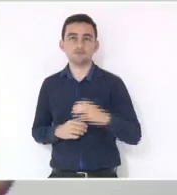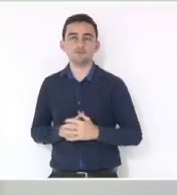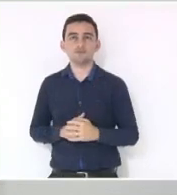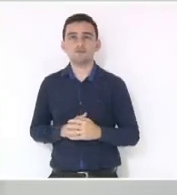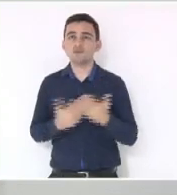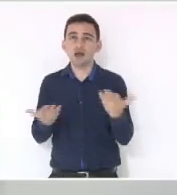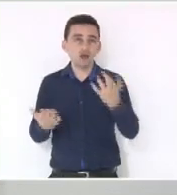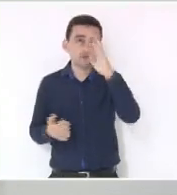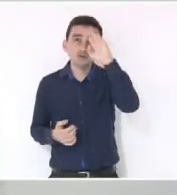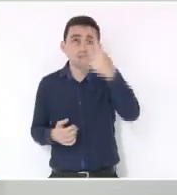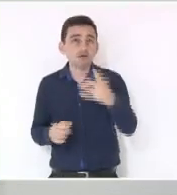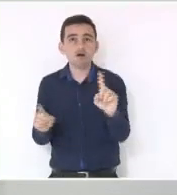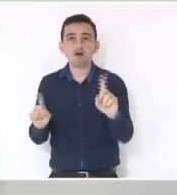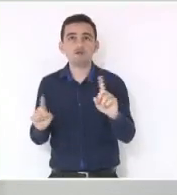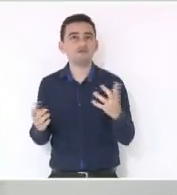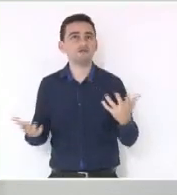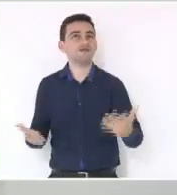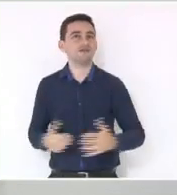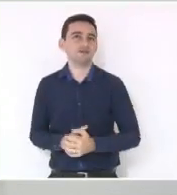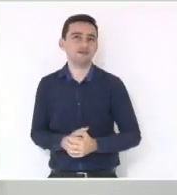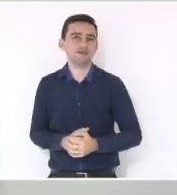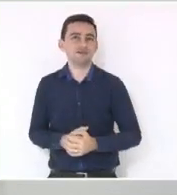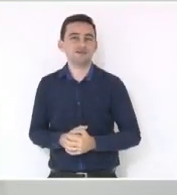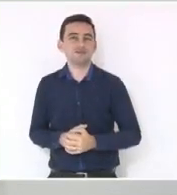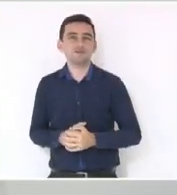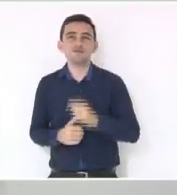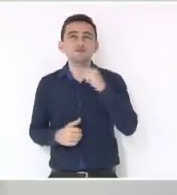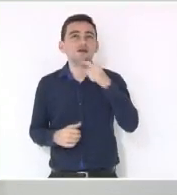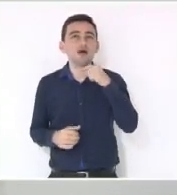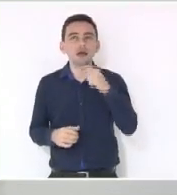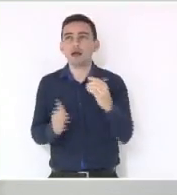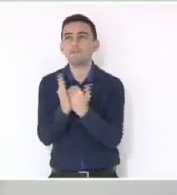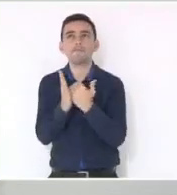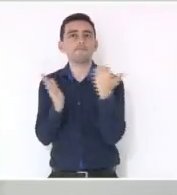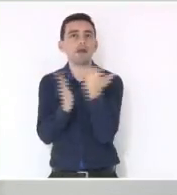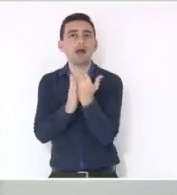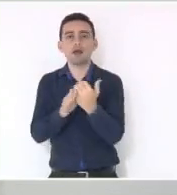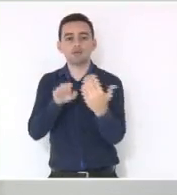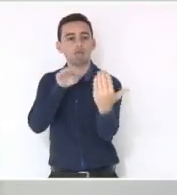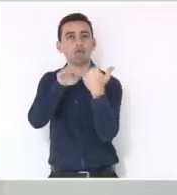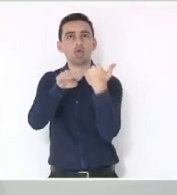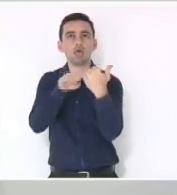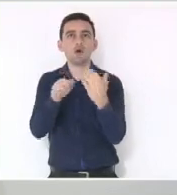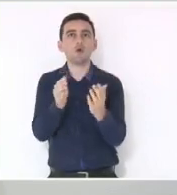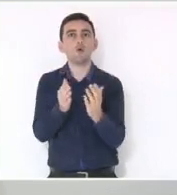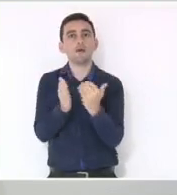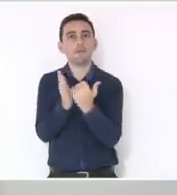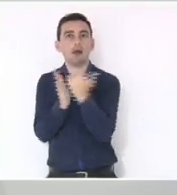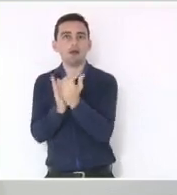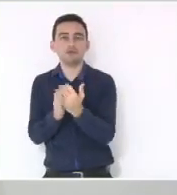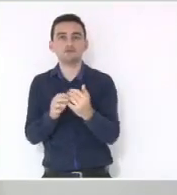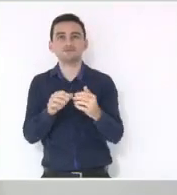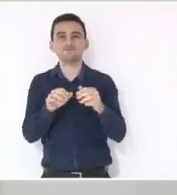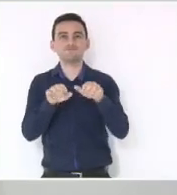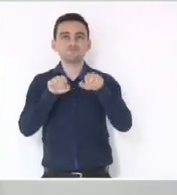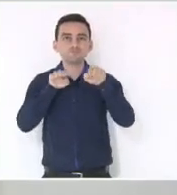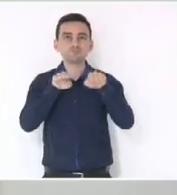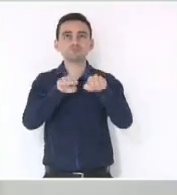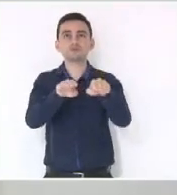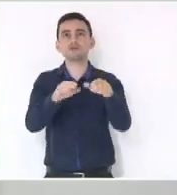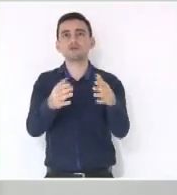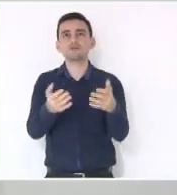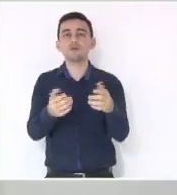vai resolver. Não adianta colocar mais duas pistas na via expressa se o problema está